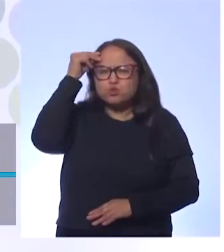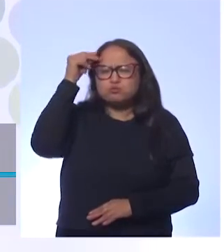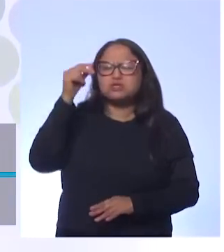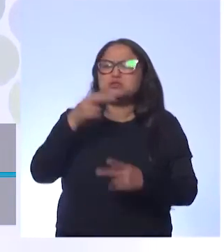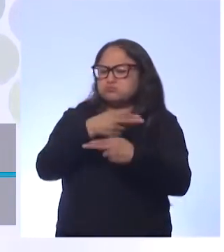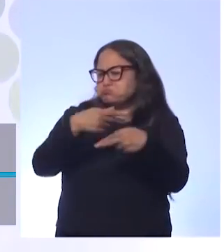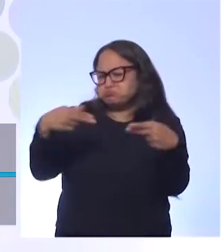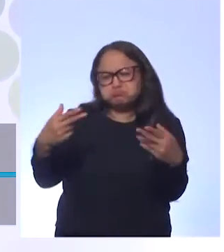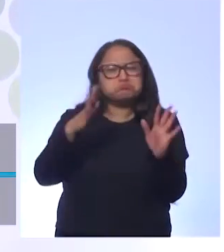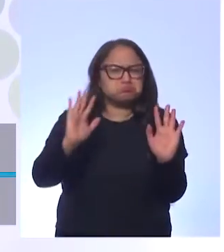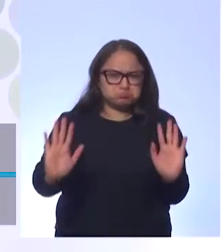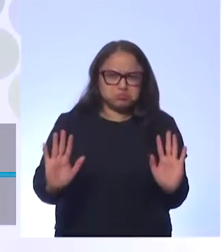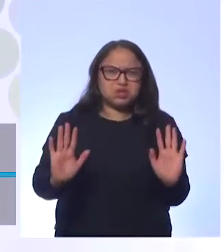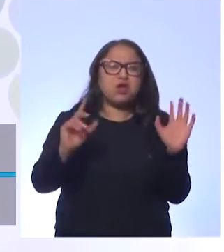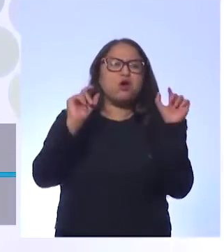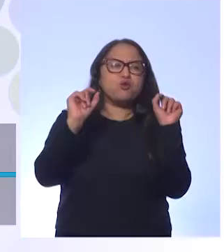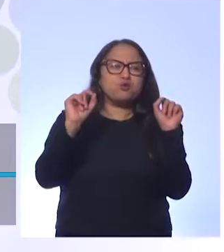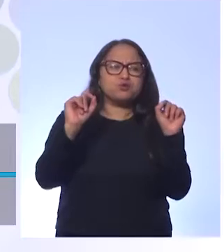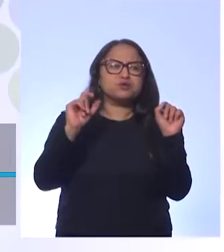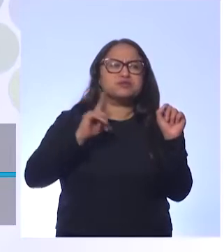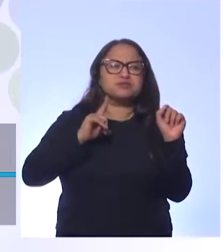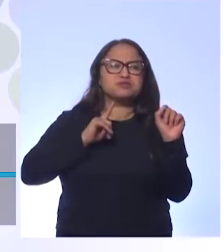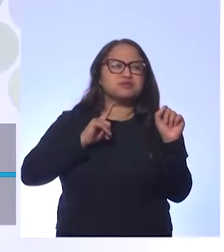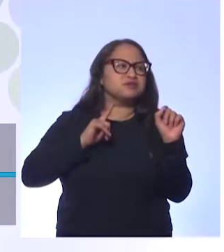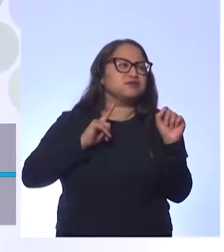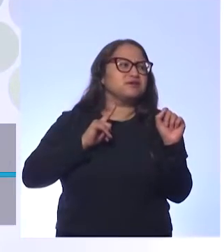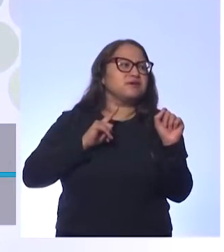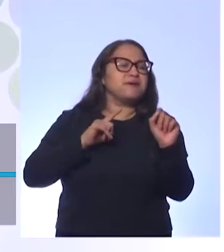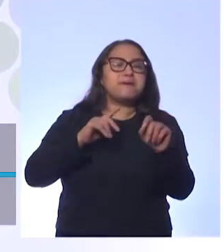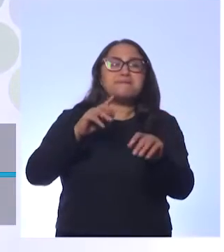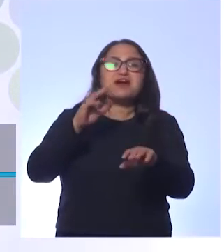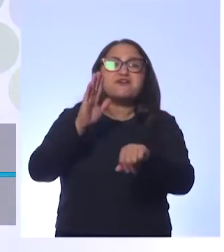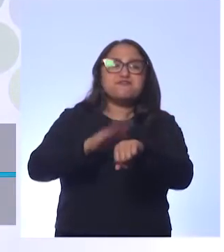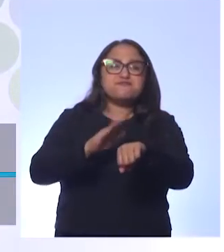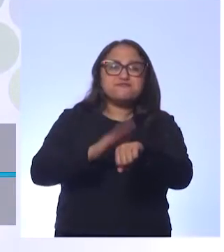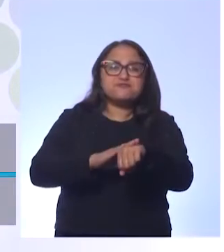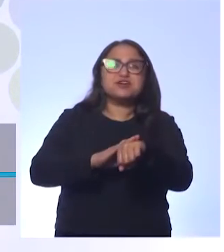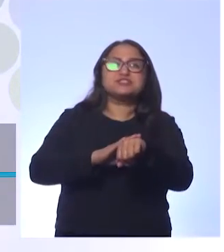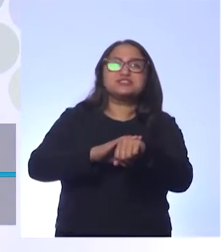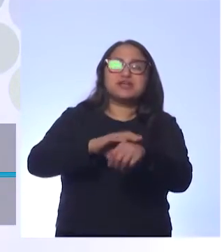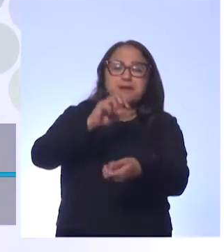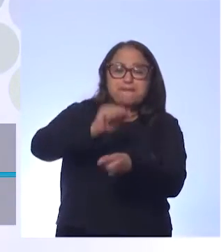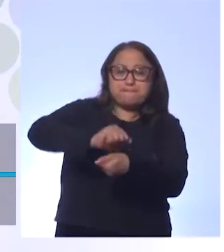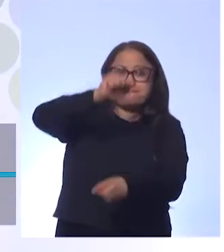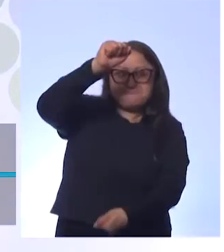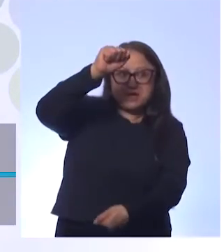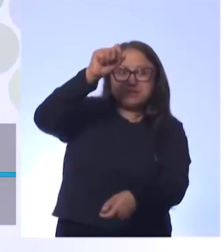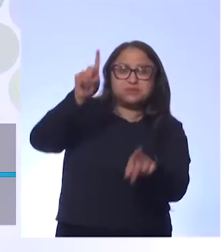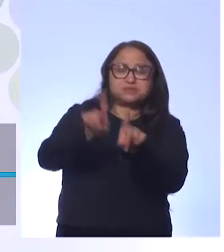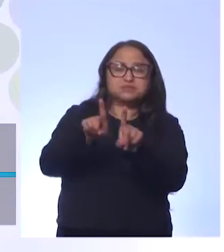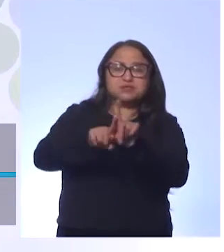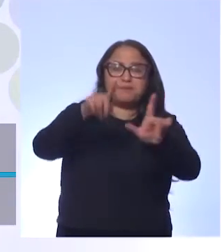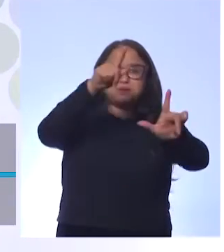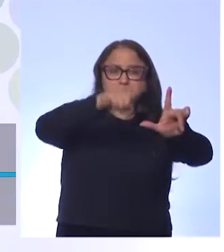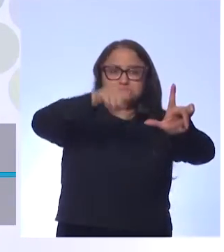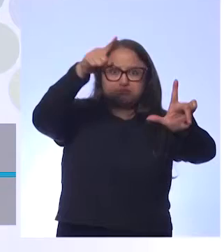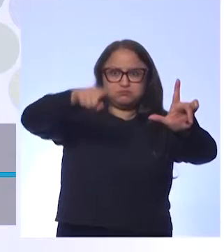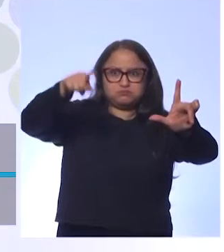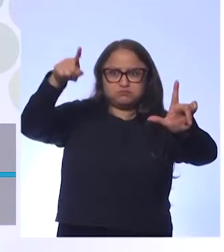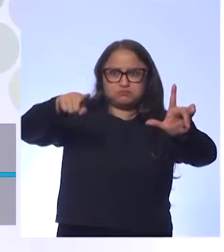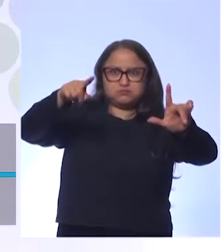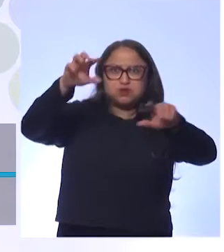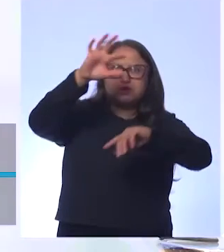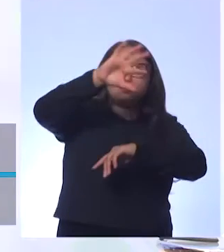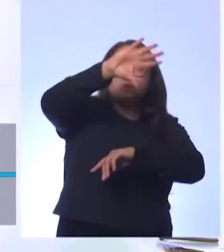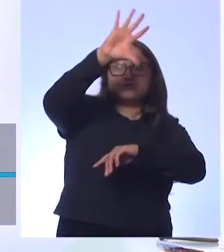aí. Uma dessas aplicações é na produção de maquetes, na produção de mapas, né? E nas escalas cartográficas, que é o que eu vou definir com